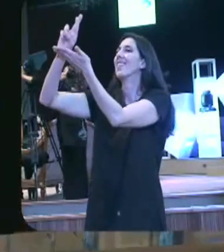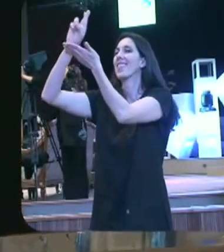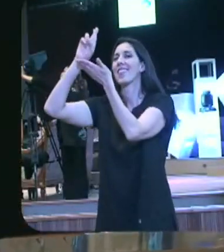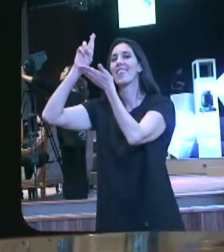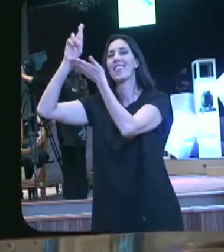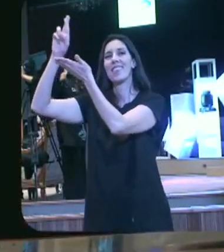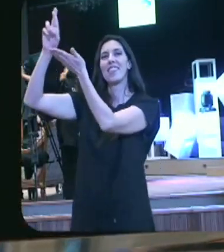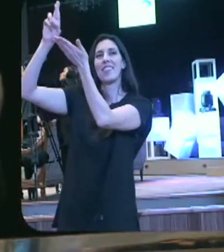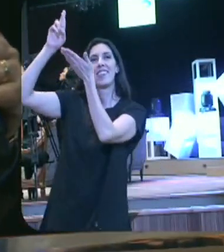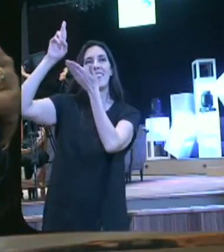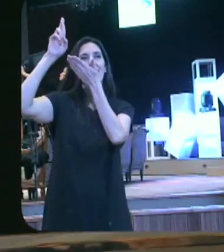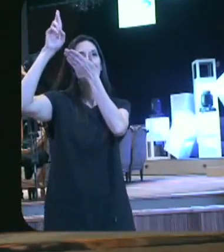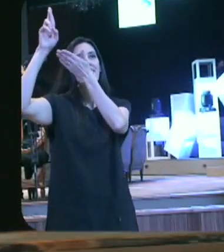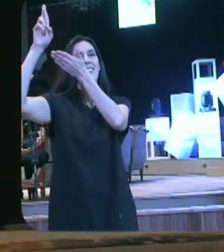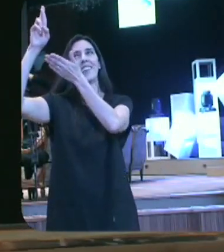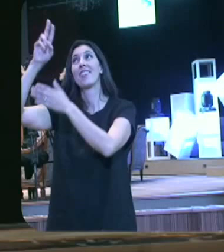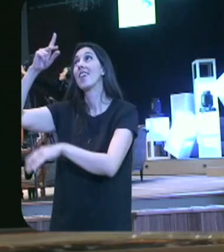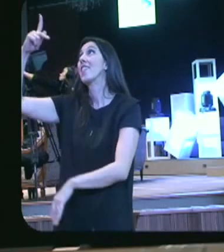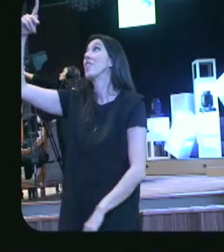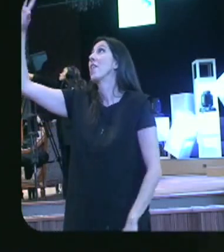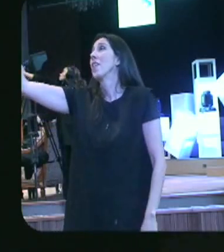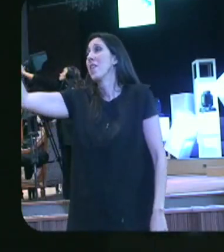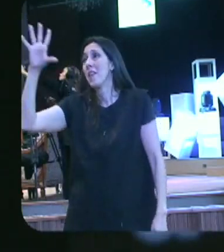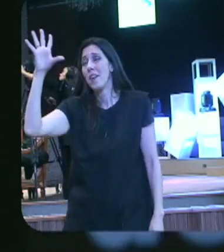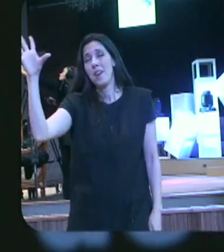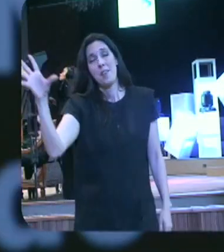Senhor, não posso